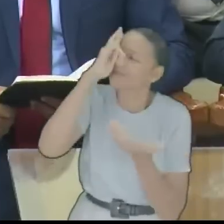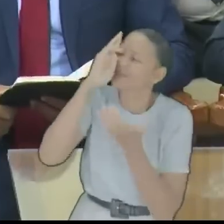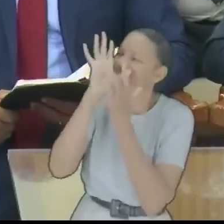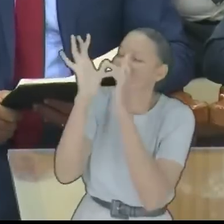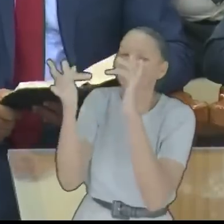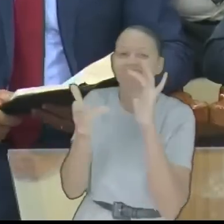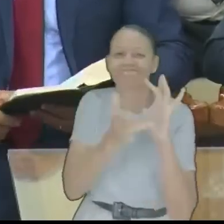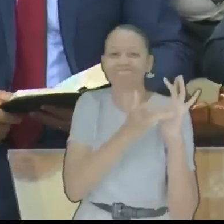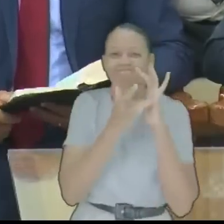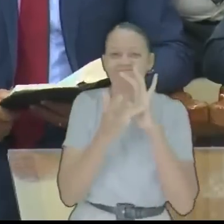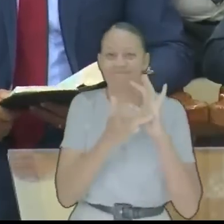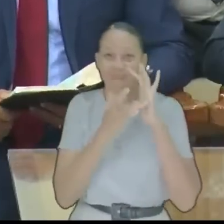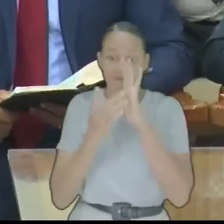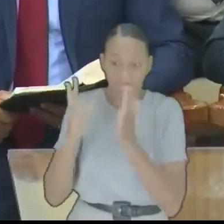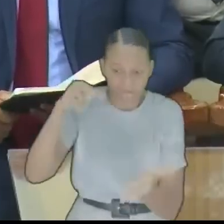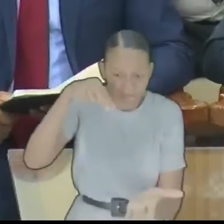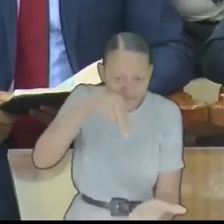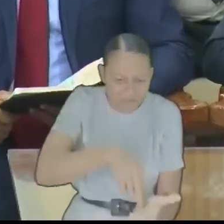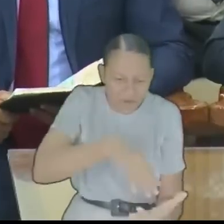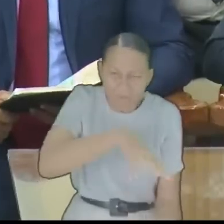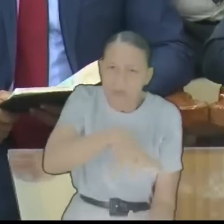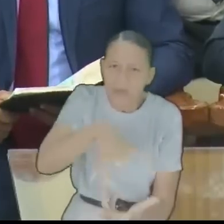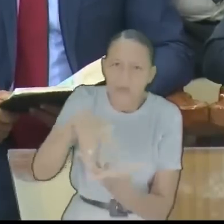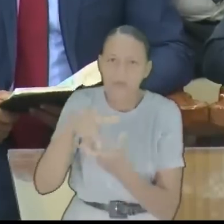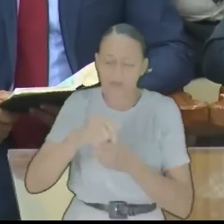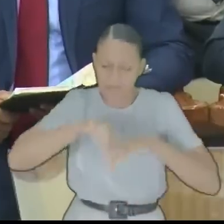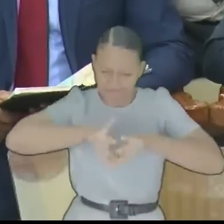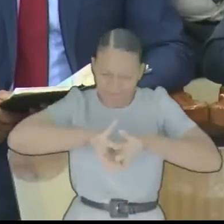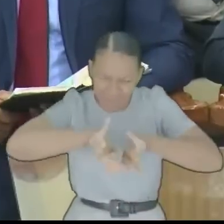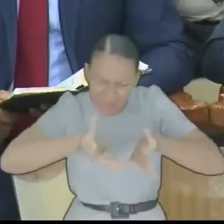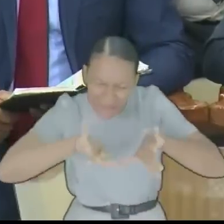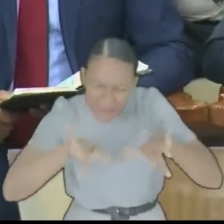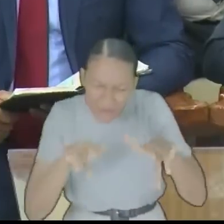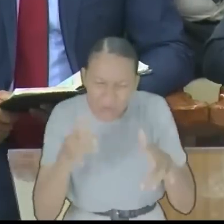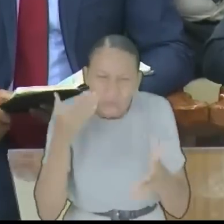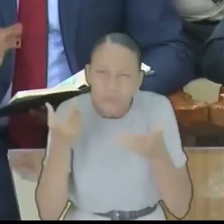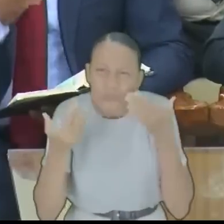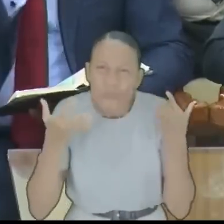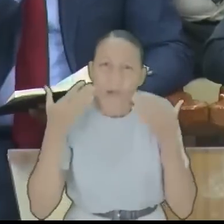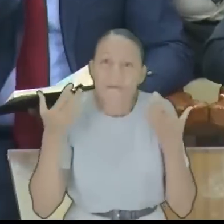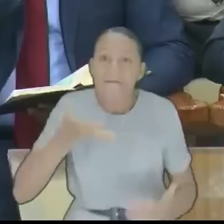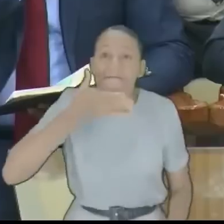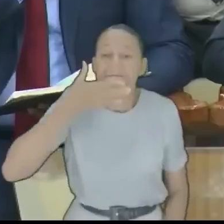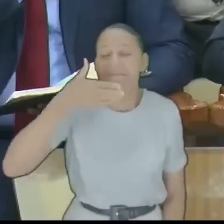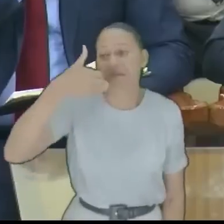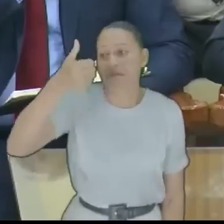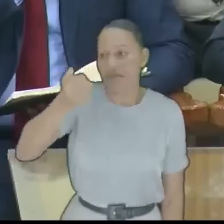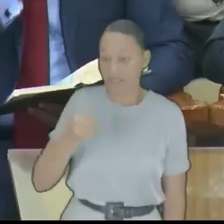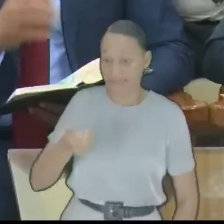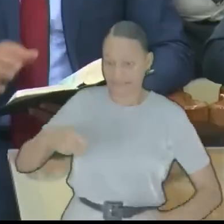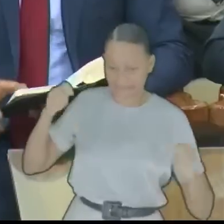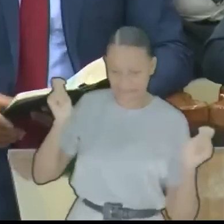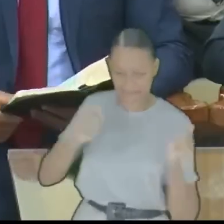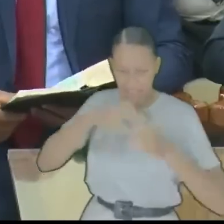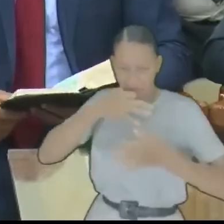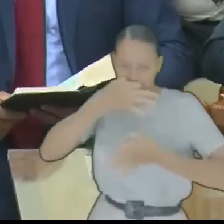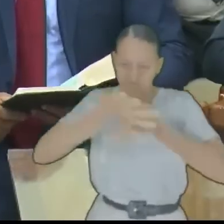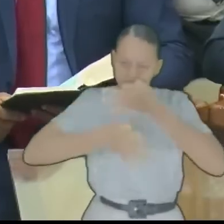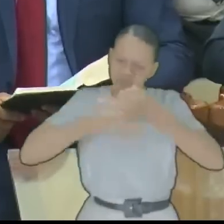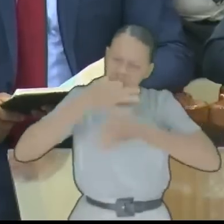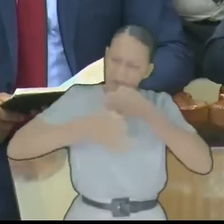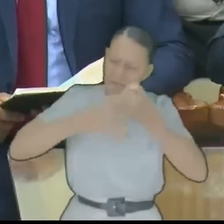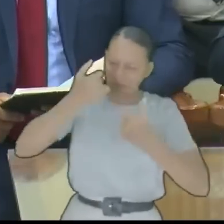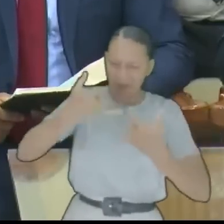Jesus fez na sua vinda. Se nós conhecêssemos melhor, nós teríamos mais argumentos